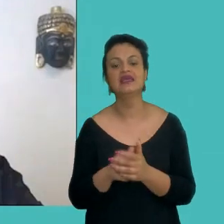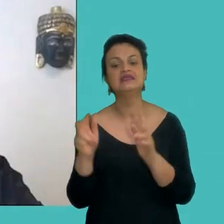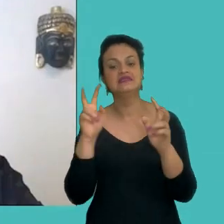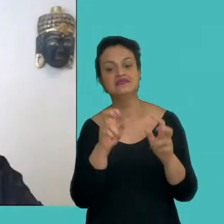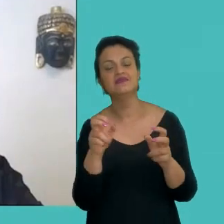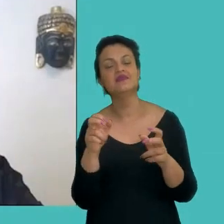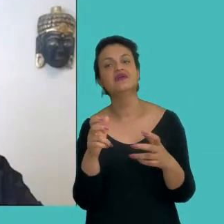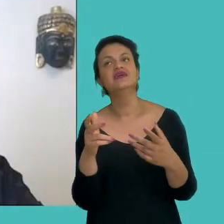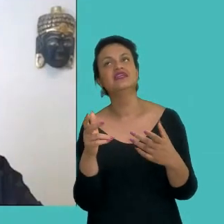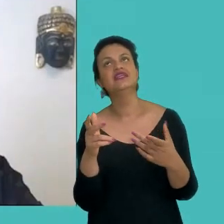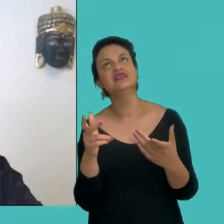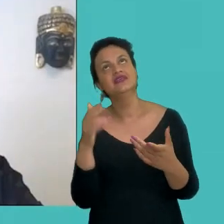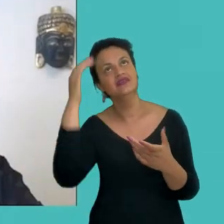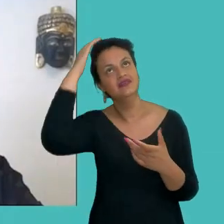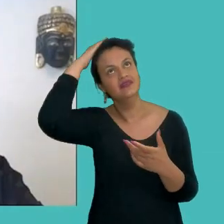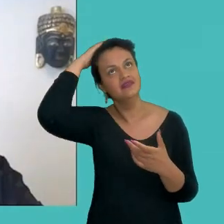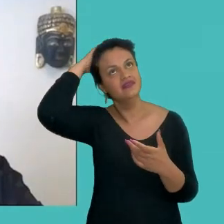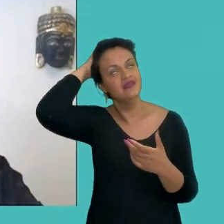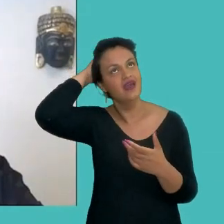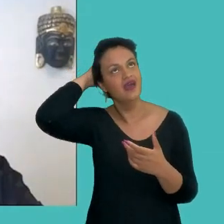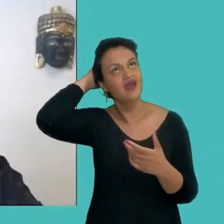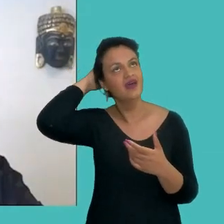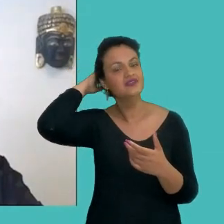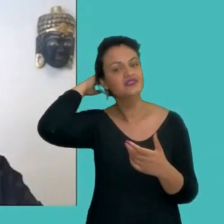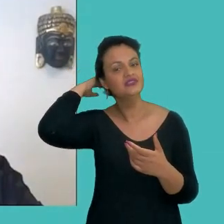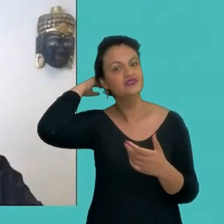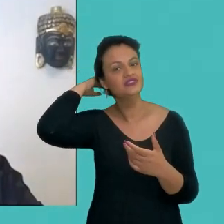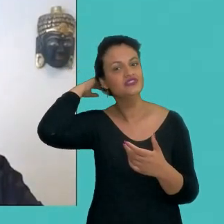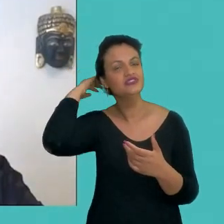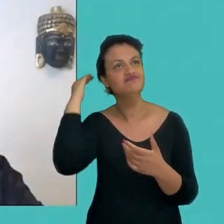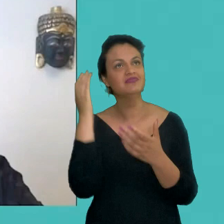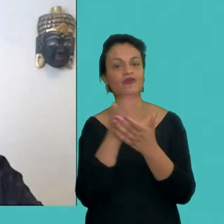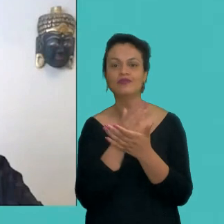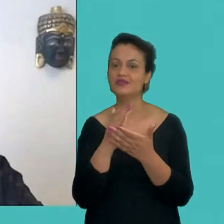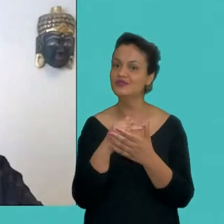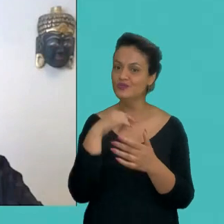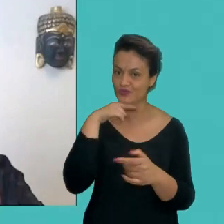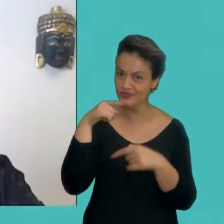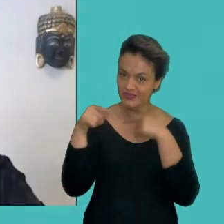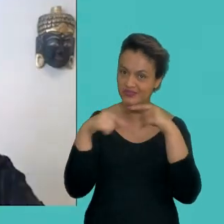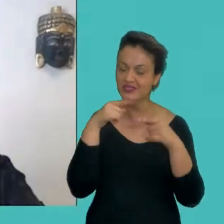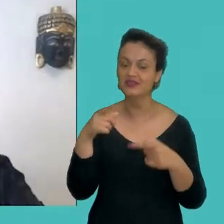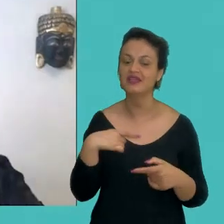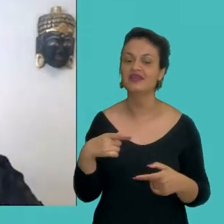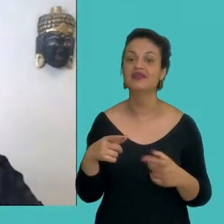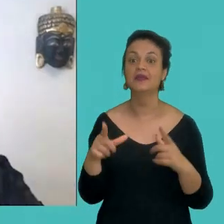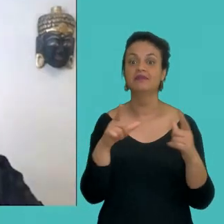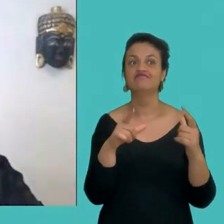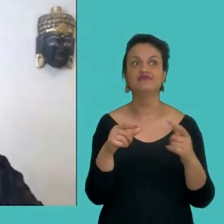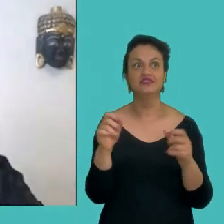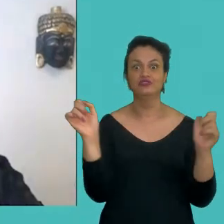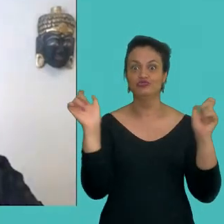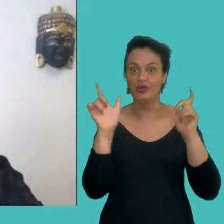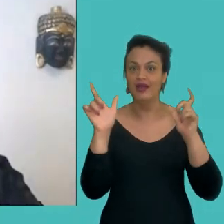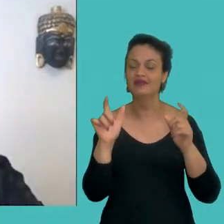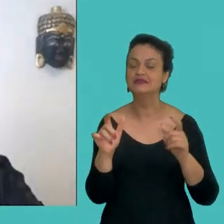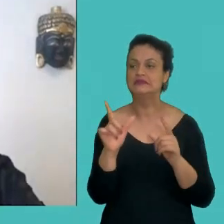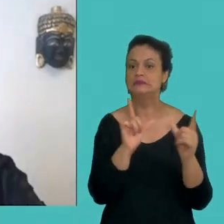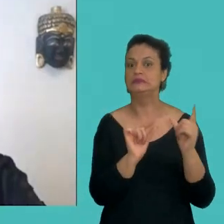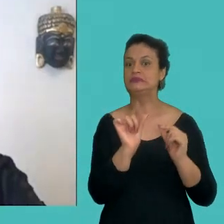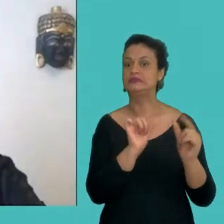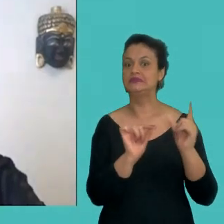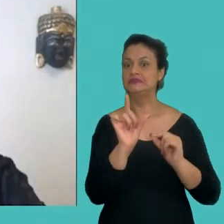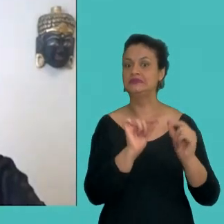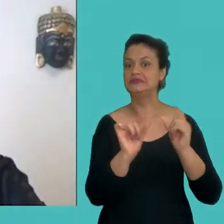temática que ainda nos traz algumas e tantas dúvidas e perplexidades e muita polêmica, e,